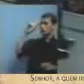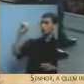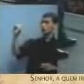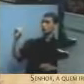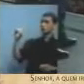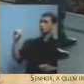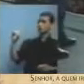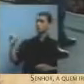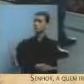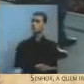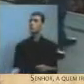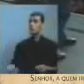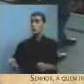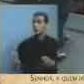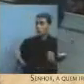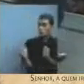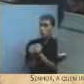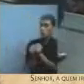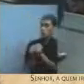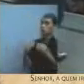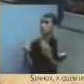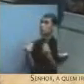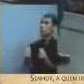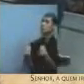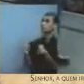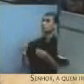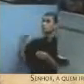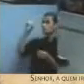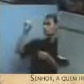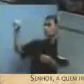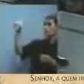envio para anunciar essa paz, para anunciar essa experiência.